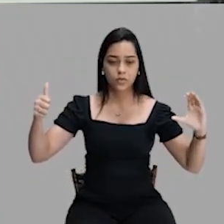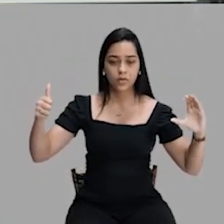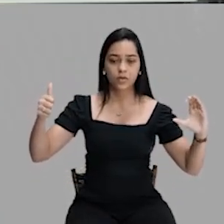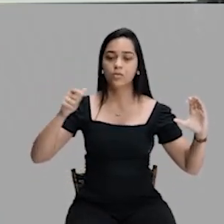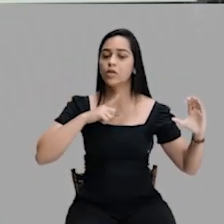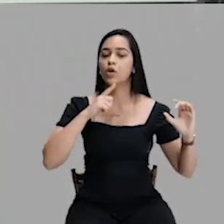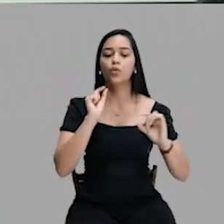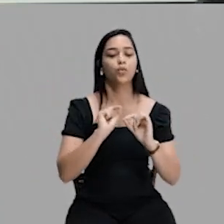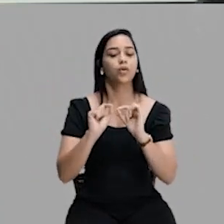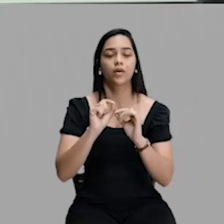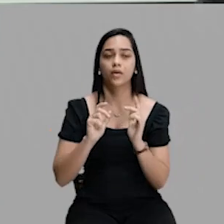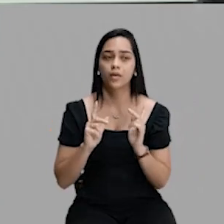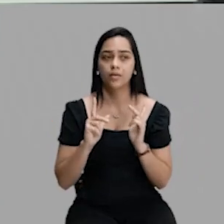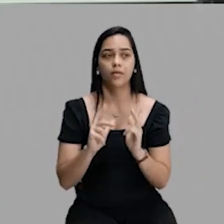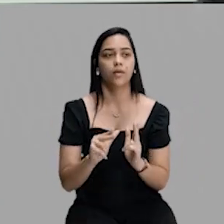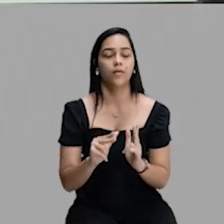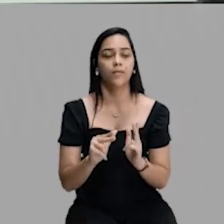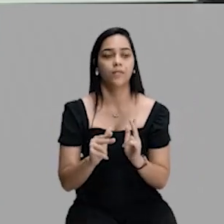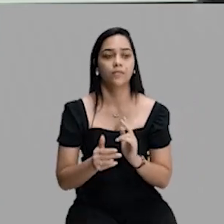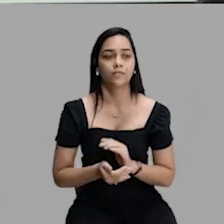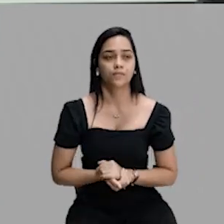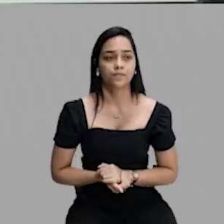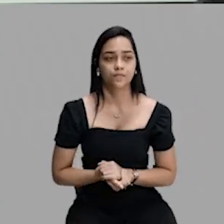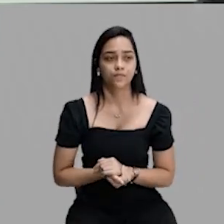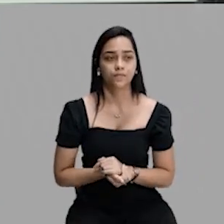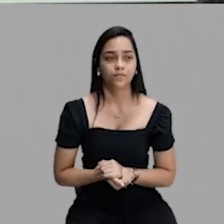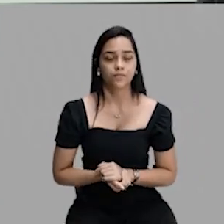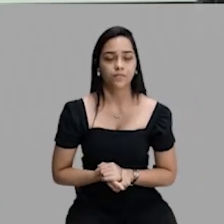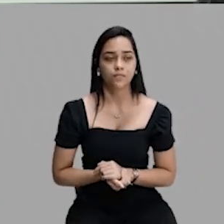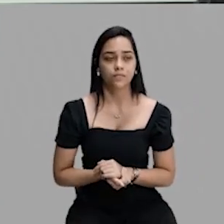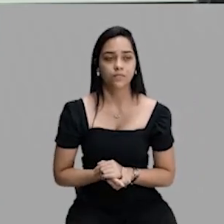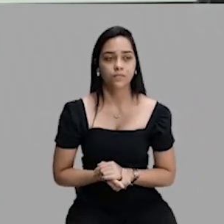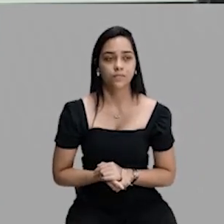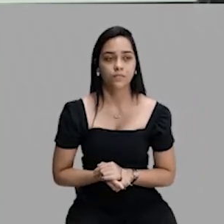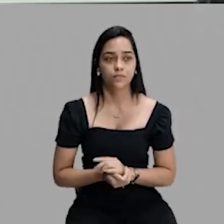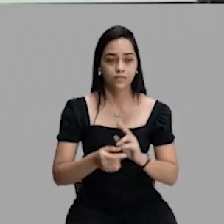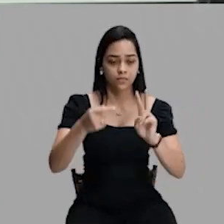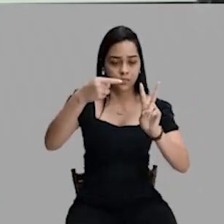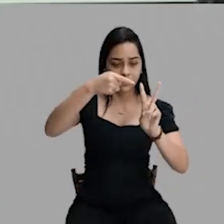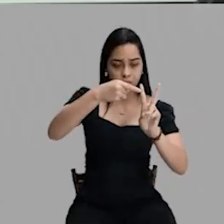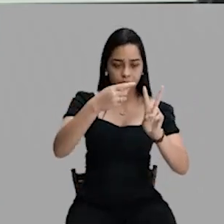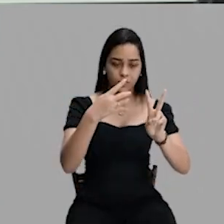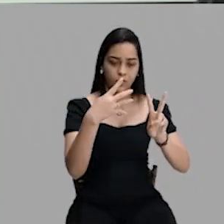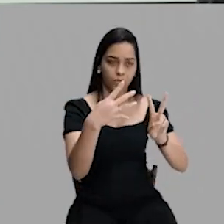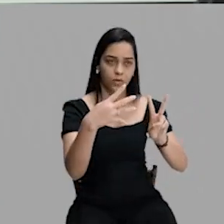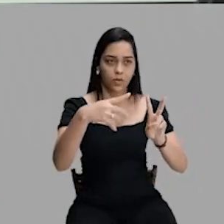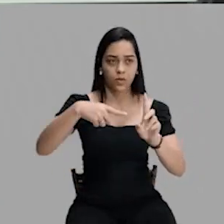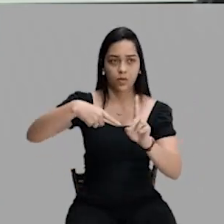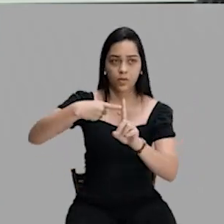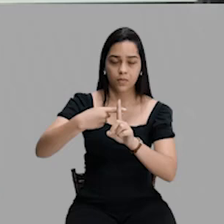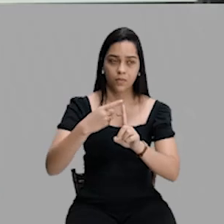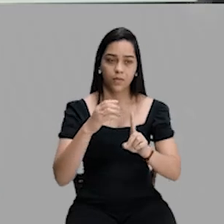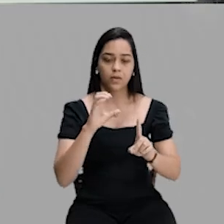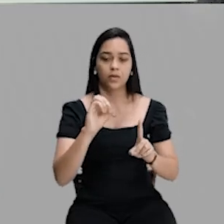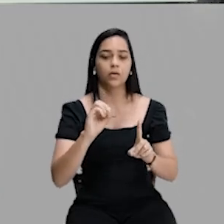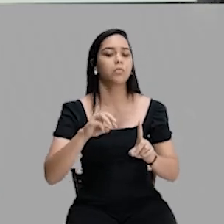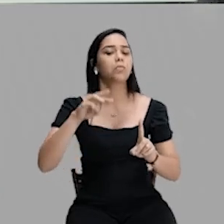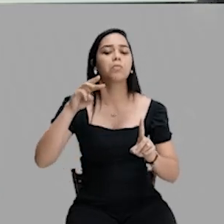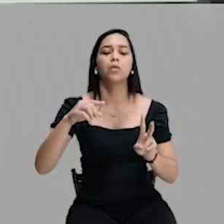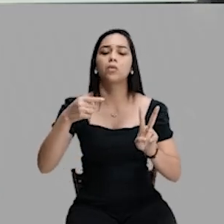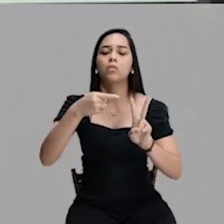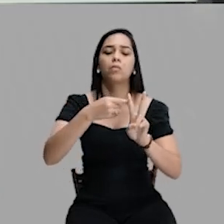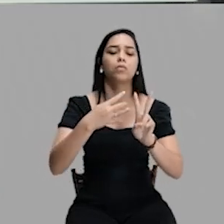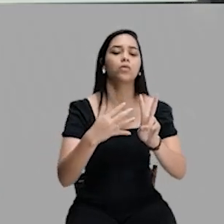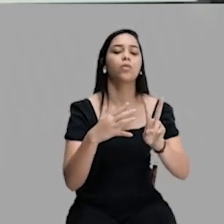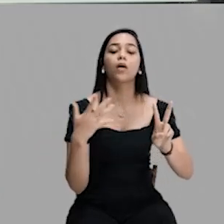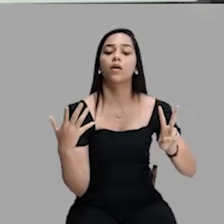isso aqui vai ser igual a 4 mais 0. Raiz quadrada de 4 é